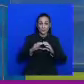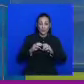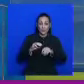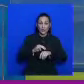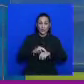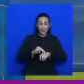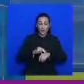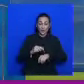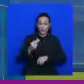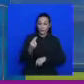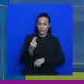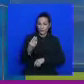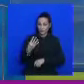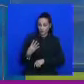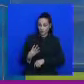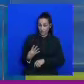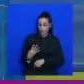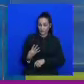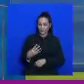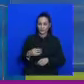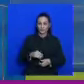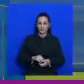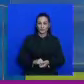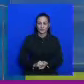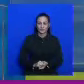Bola marrom número 24.